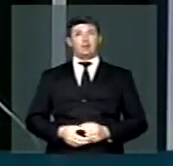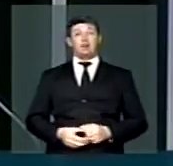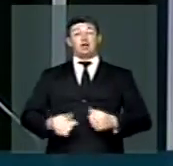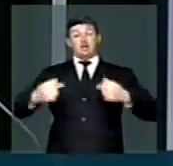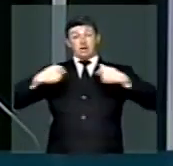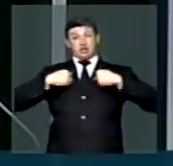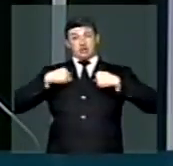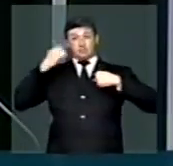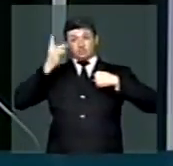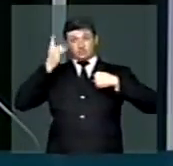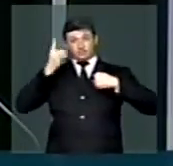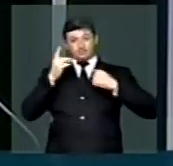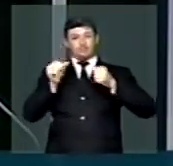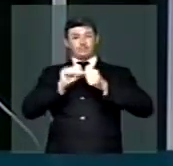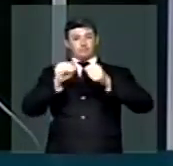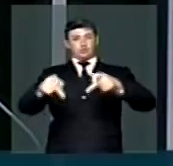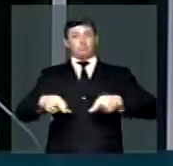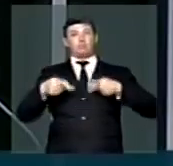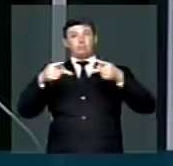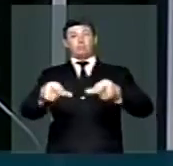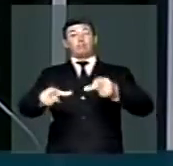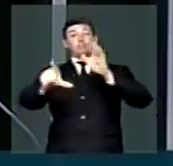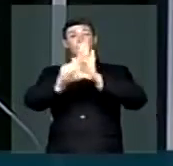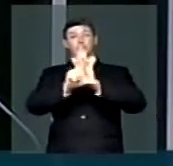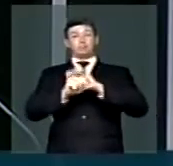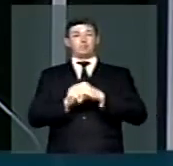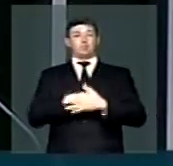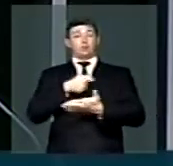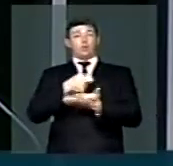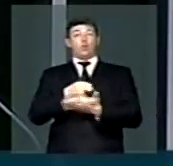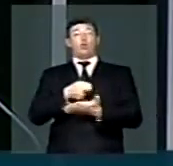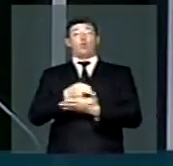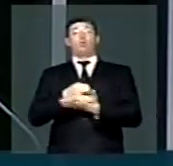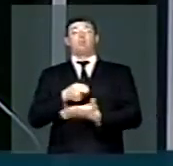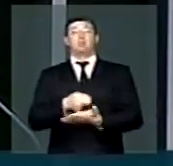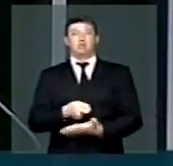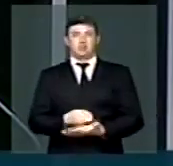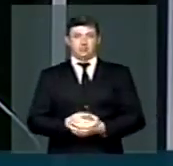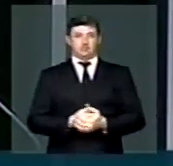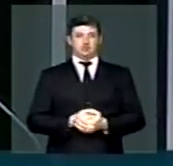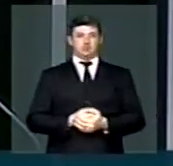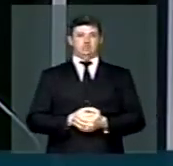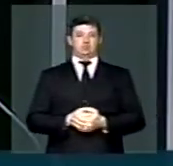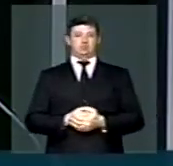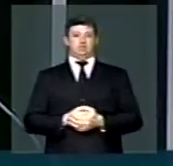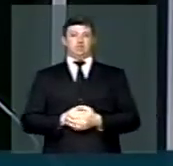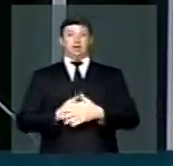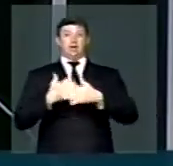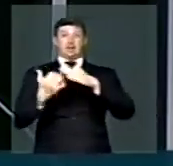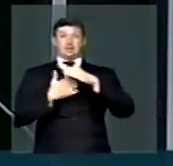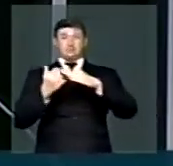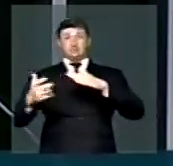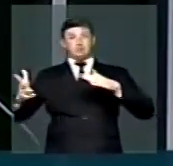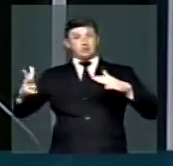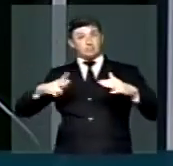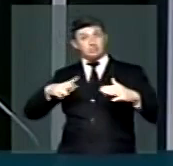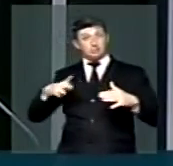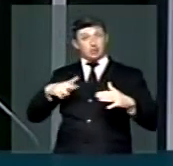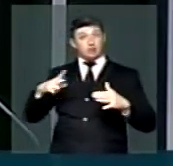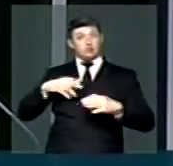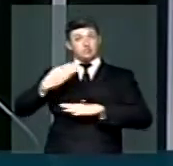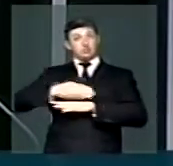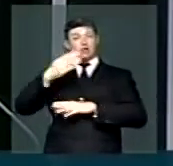deputado fez um projeto de lei obrigando as concessionárias